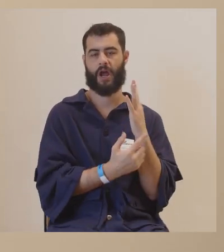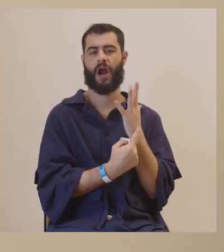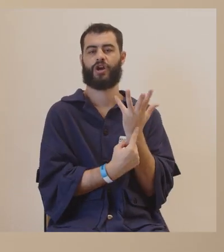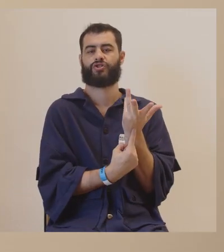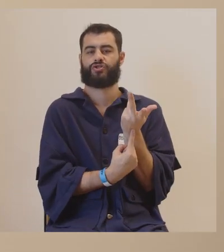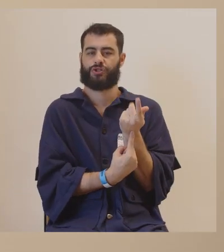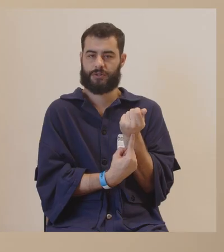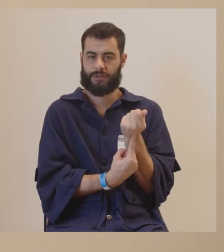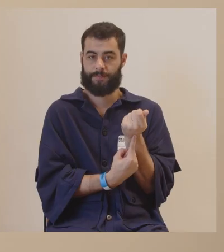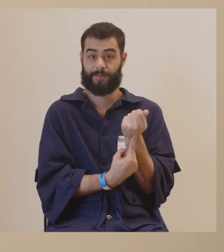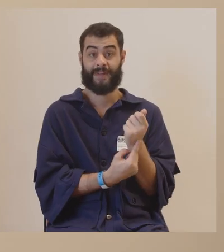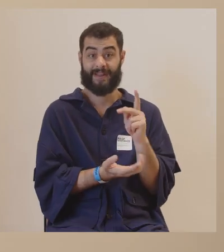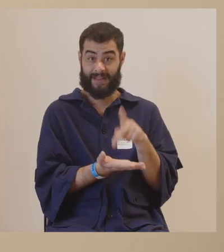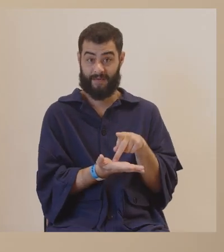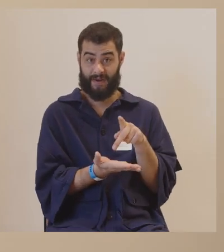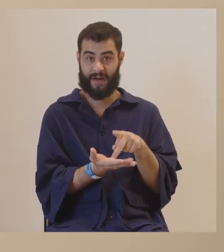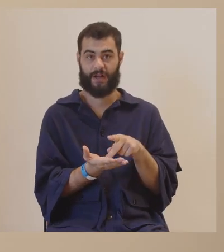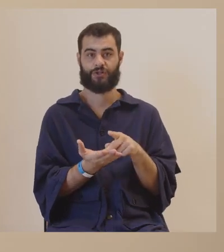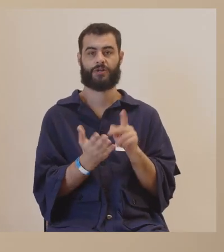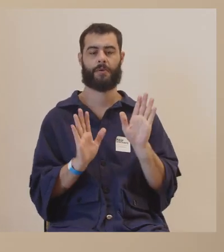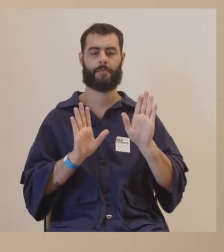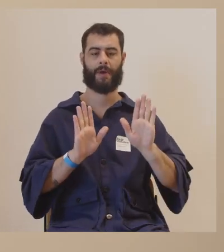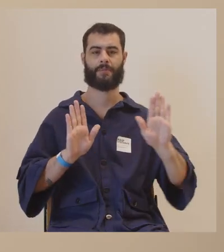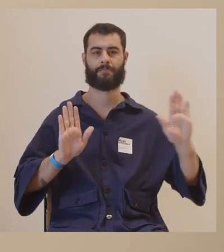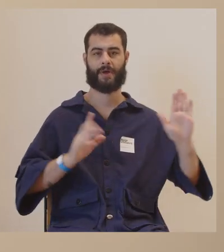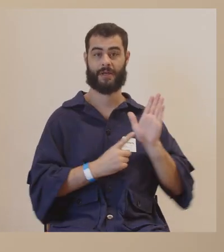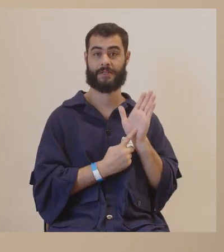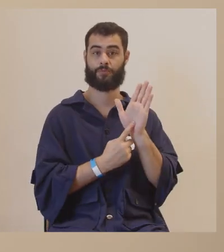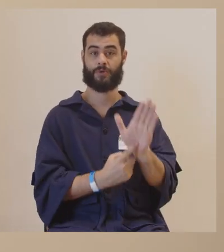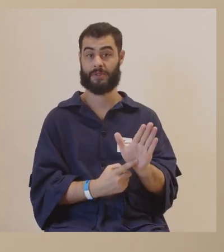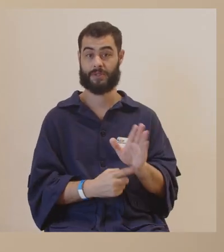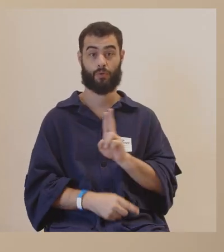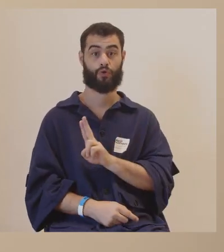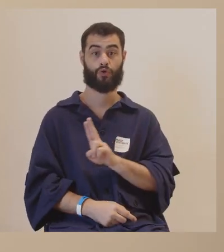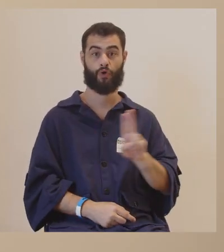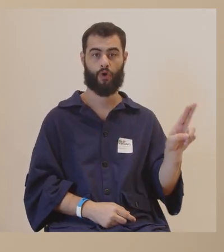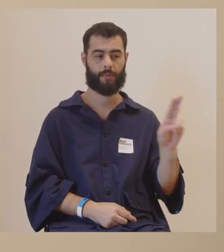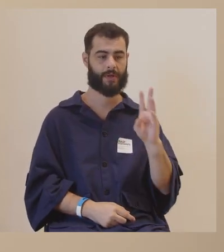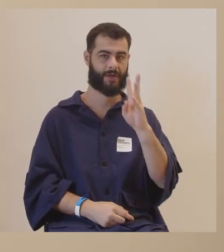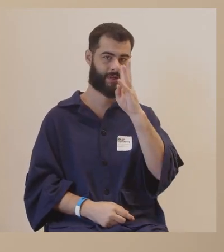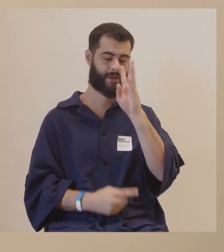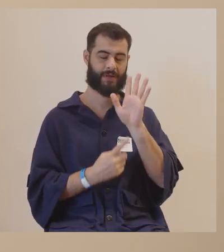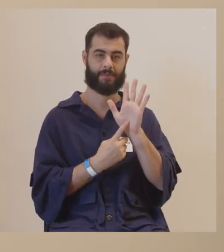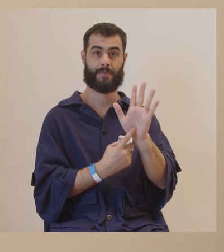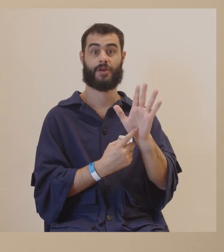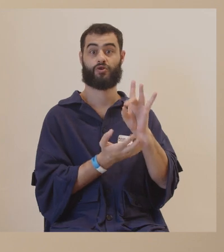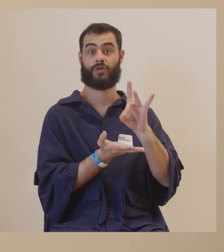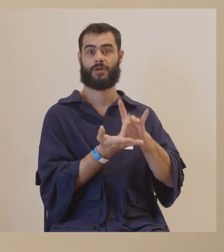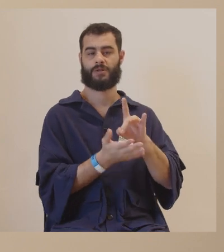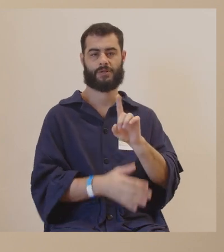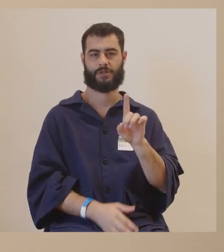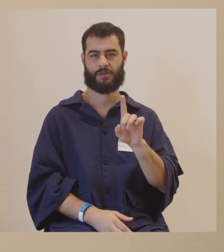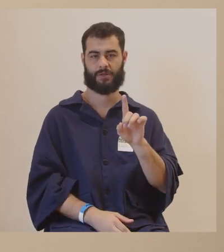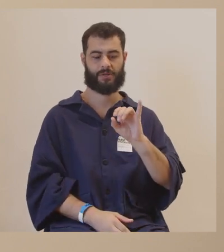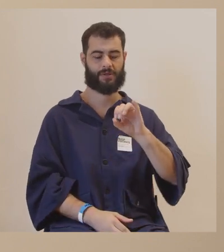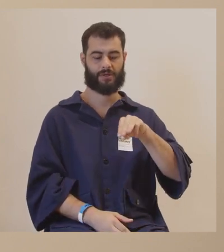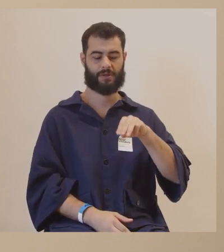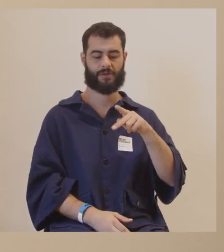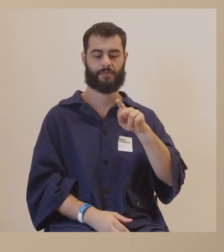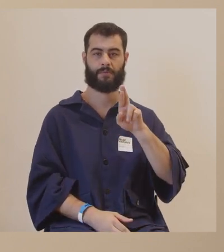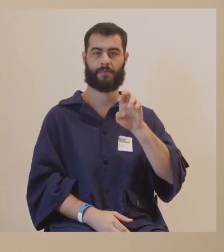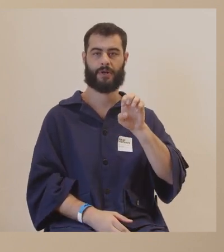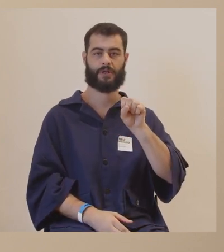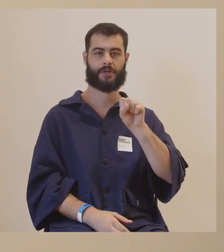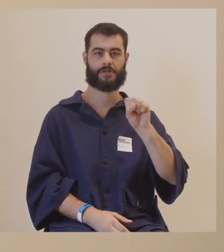que aconteceu primeiro em 1874 não era chamada exposição impressionista, né? Isso foi adotado depois,